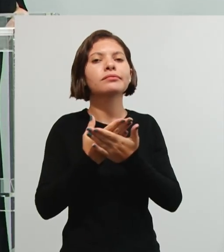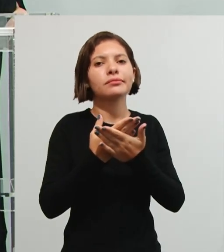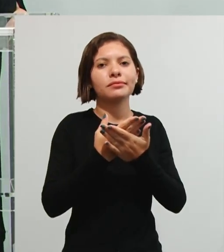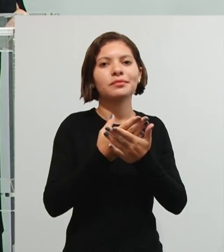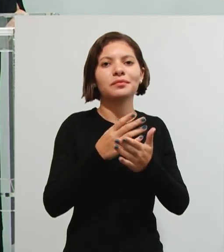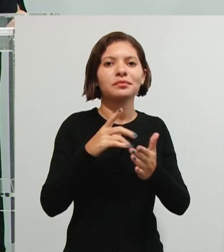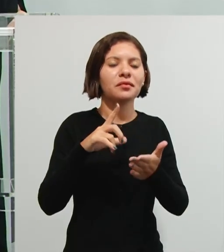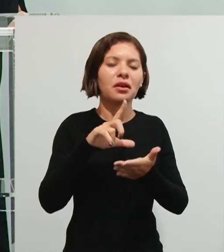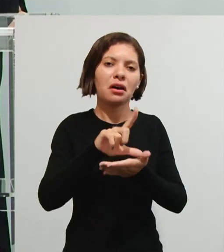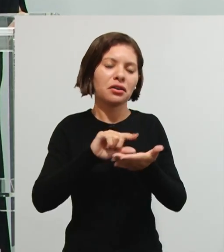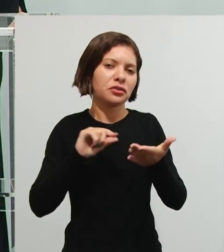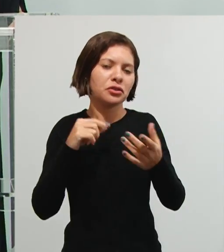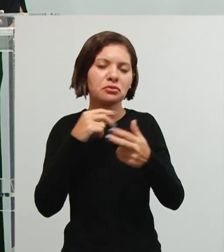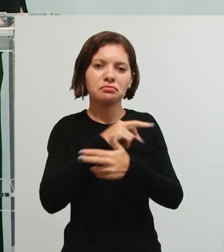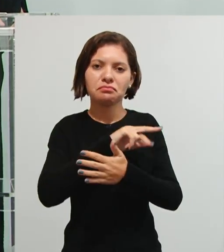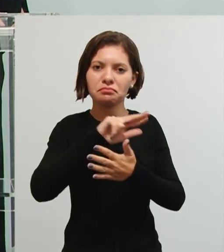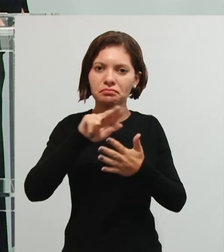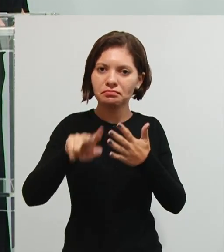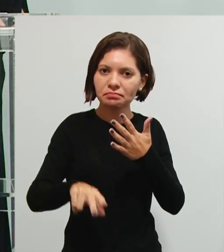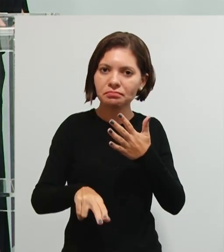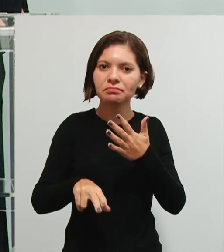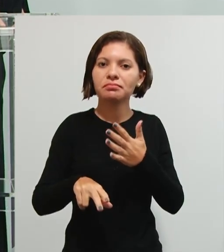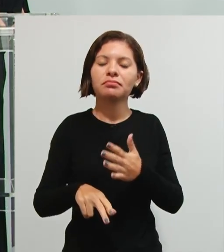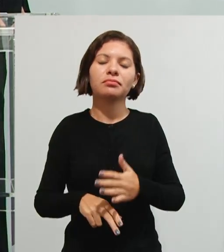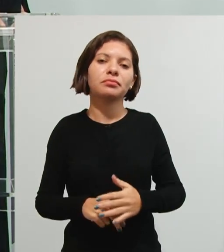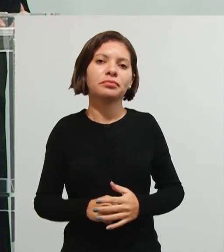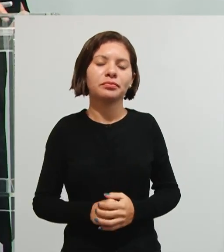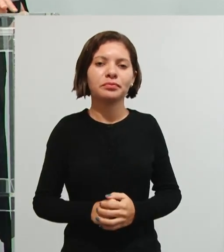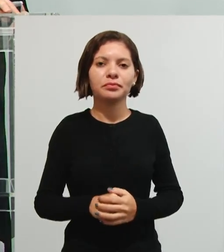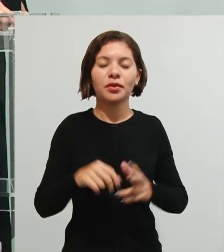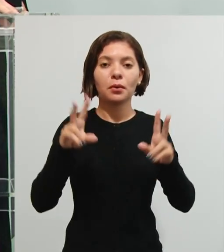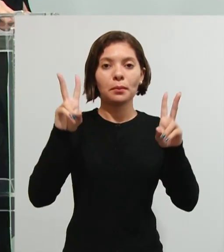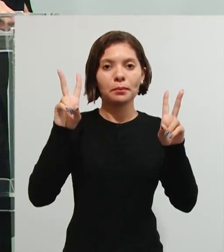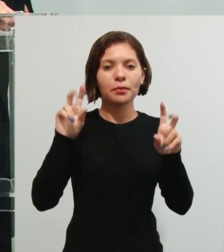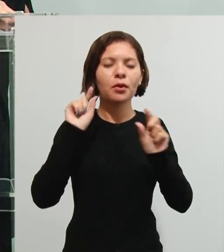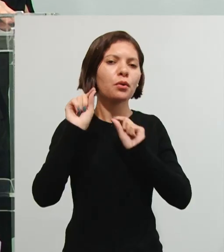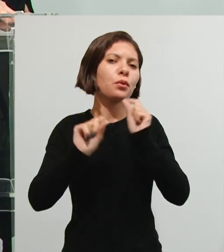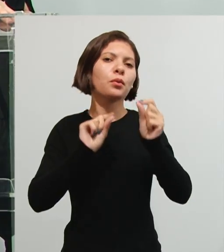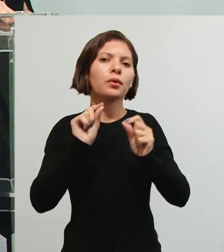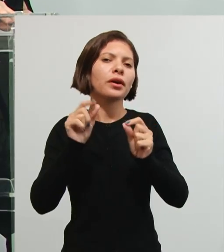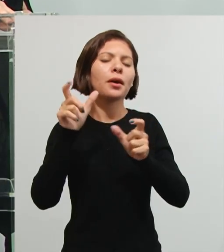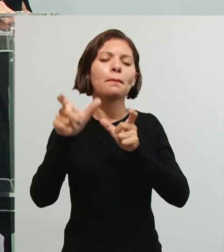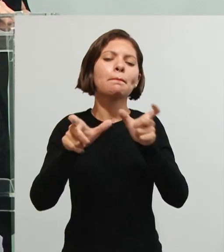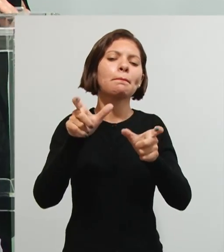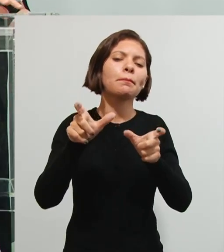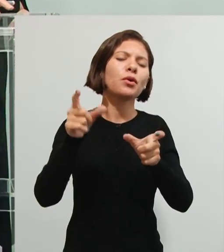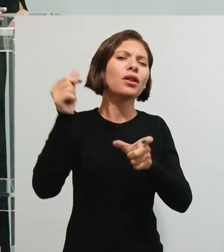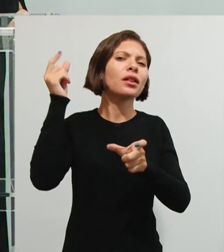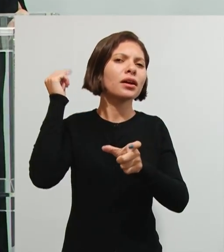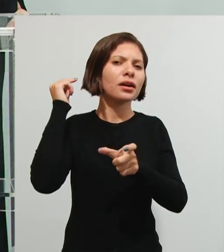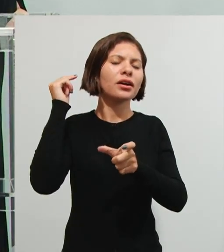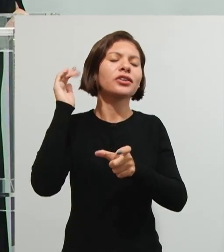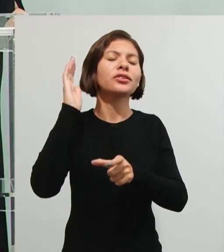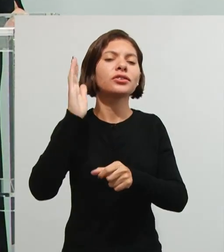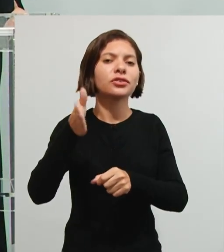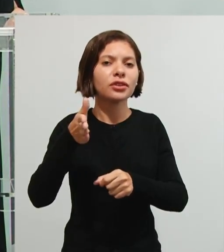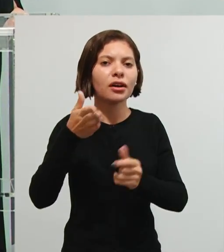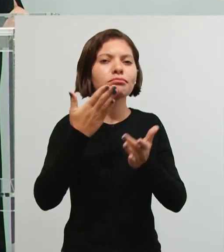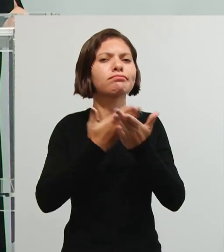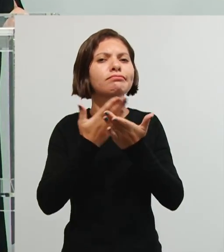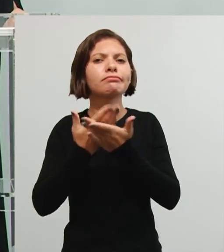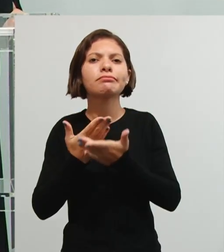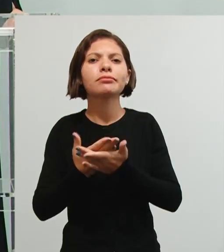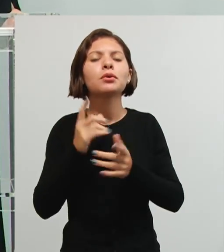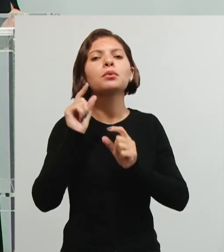artigos sobre aquele assunto, né? Ver o que outros pesquisadores já